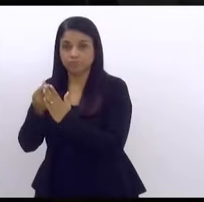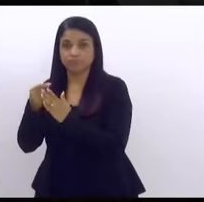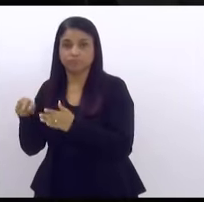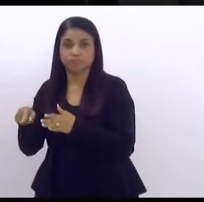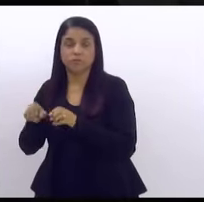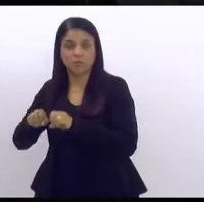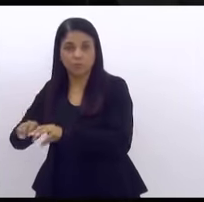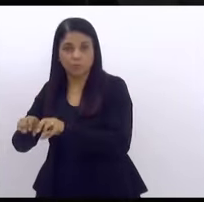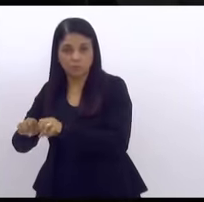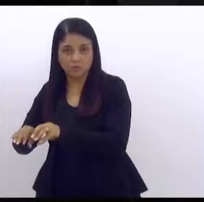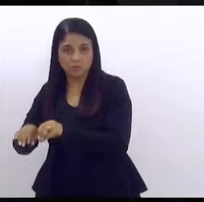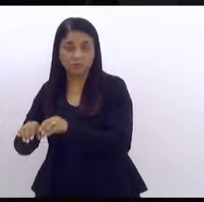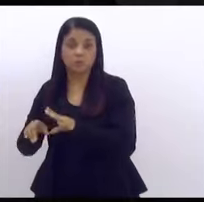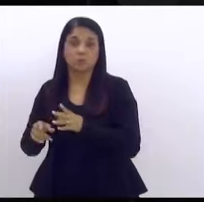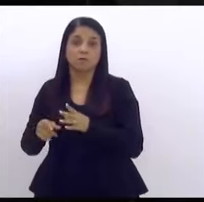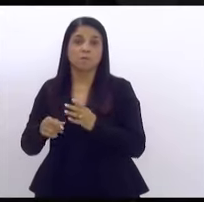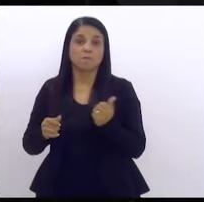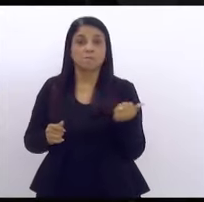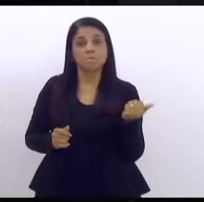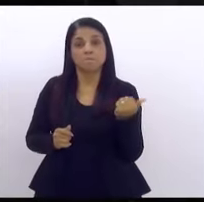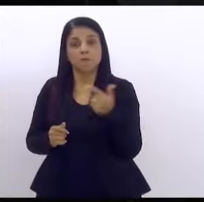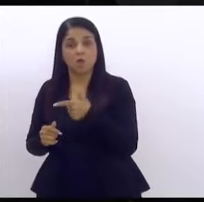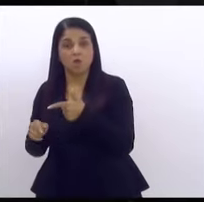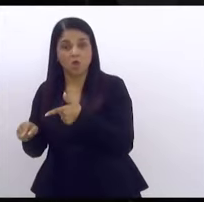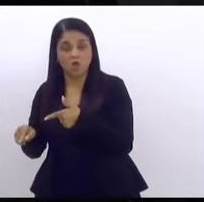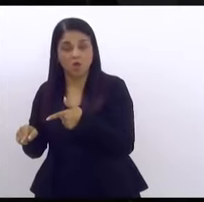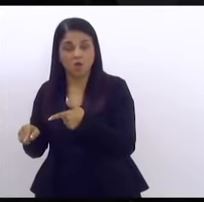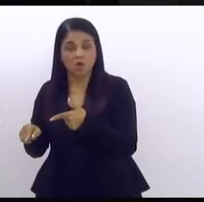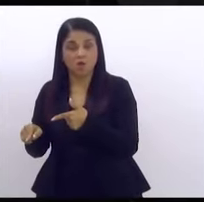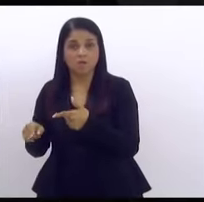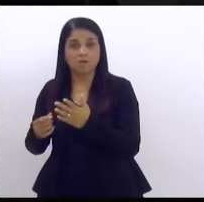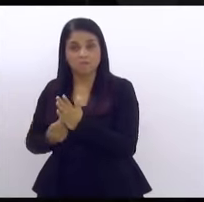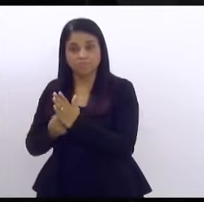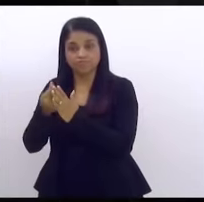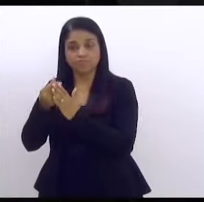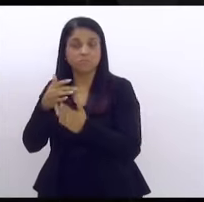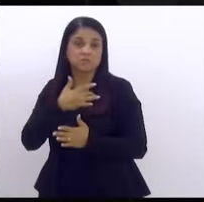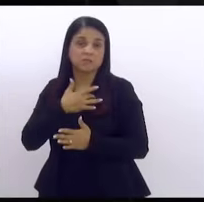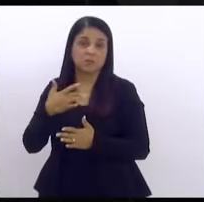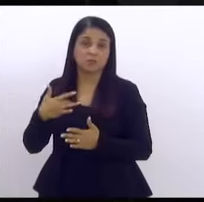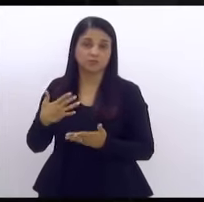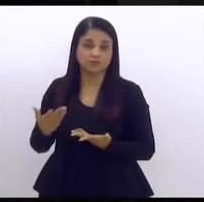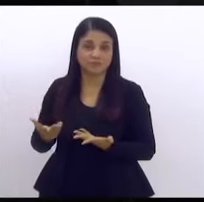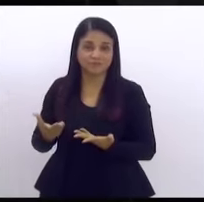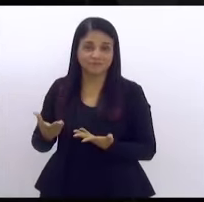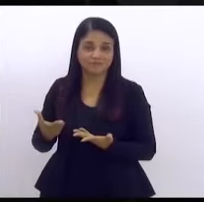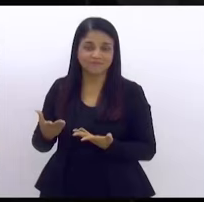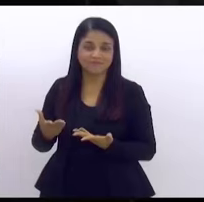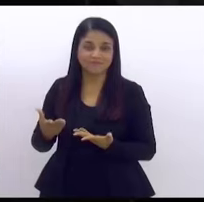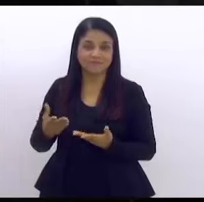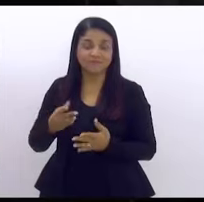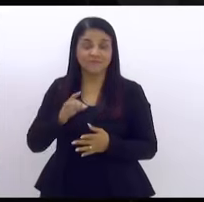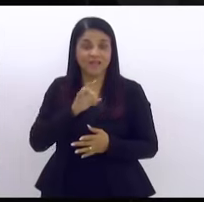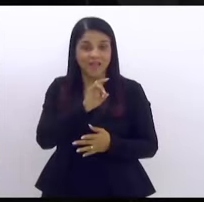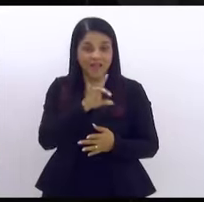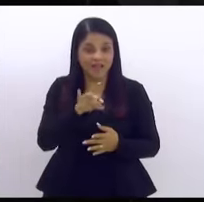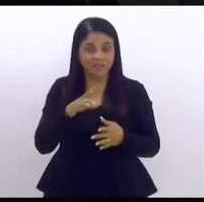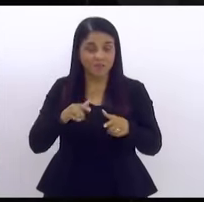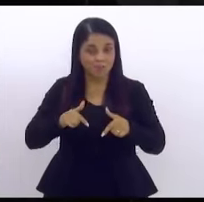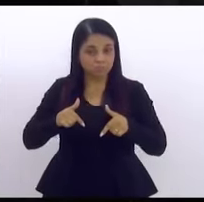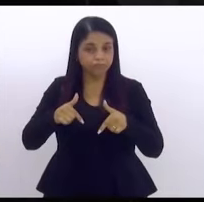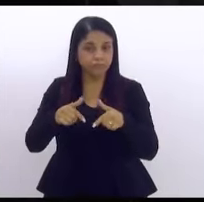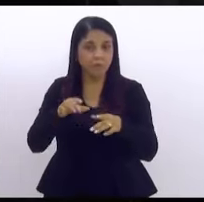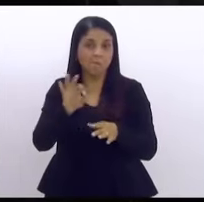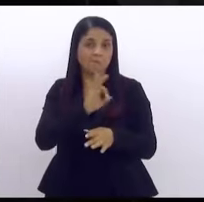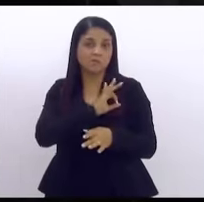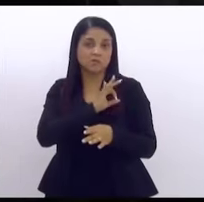educação, seja maior do que a previsão orçamentária para a saúde. Então, a cada operação policial, pelo menos